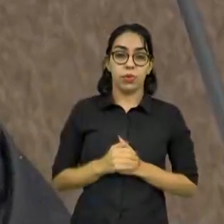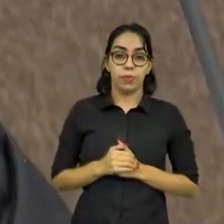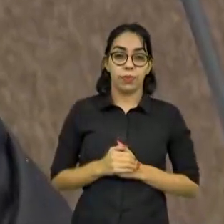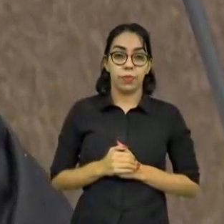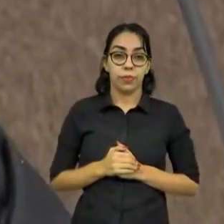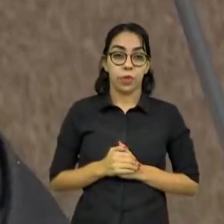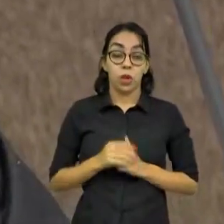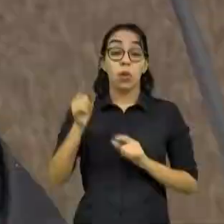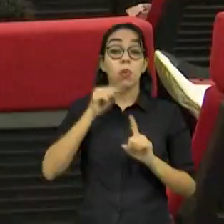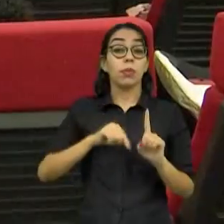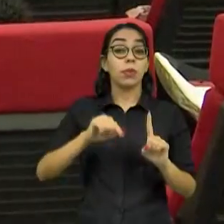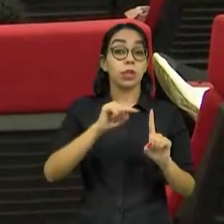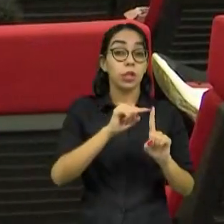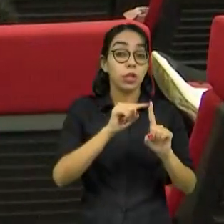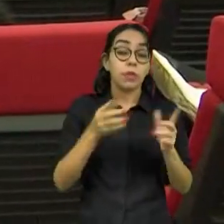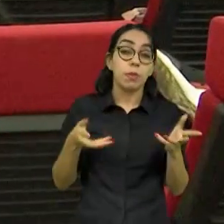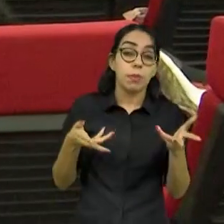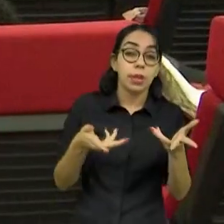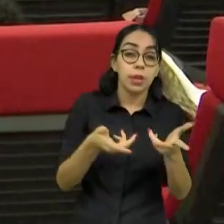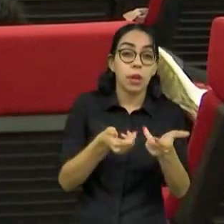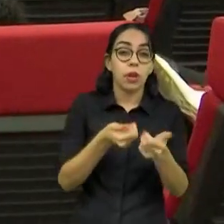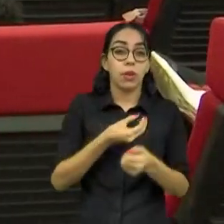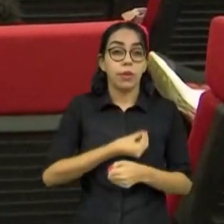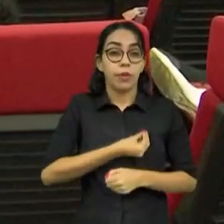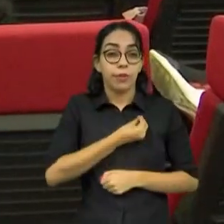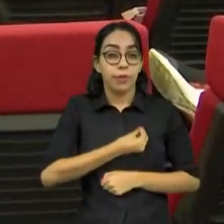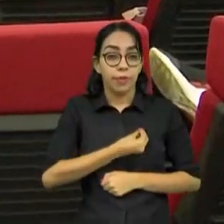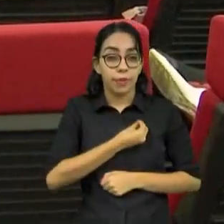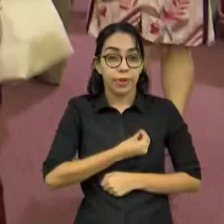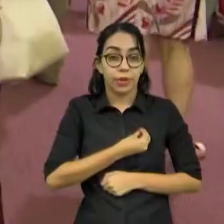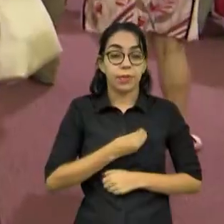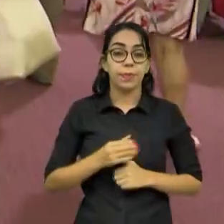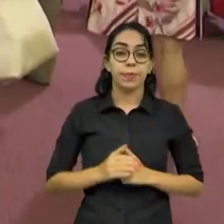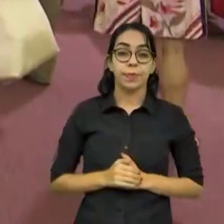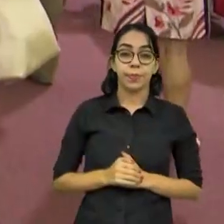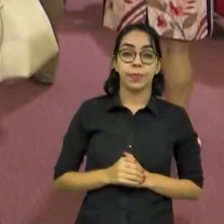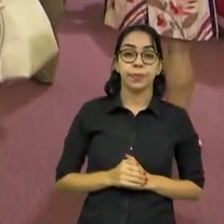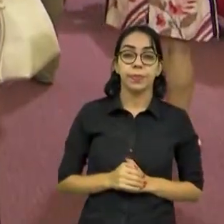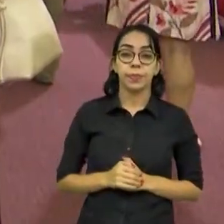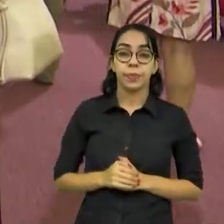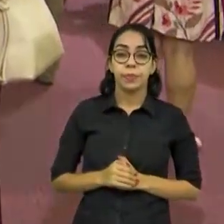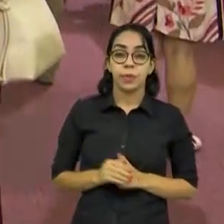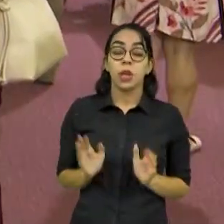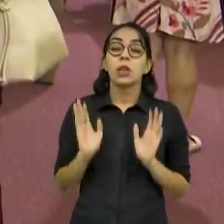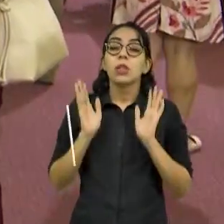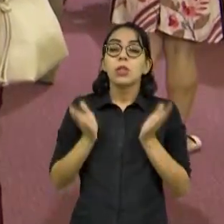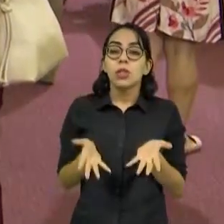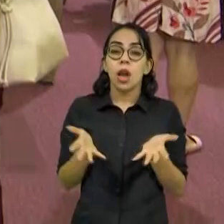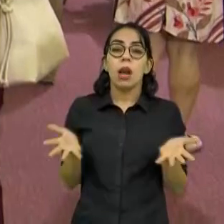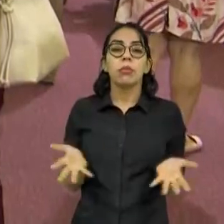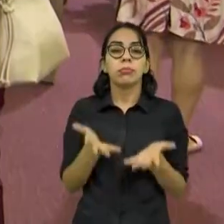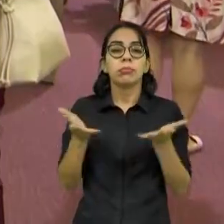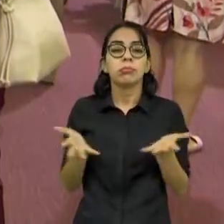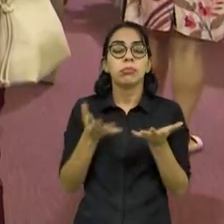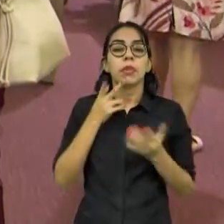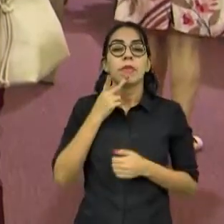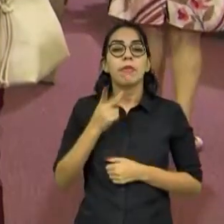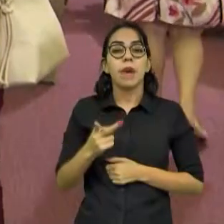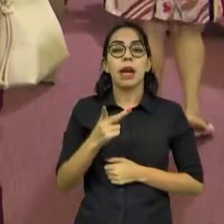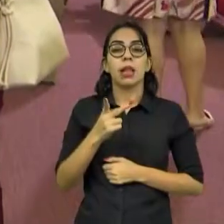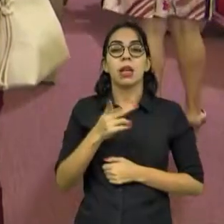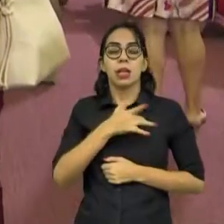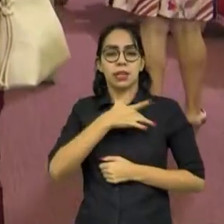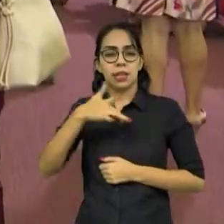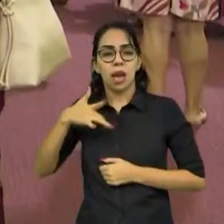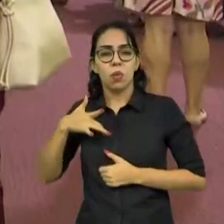na qualidade de vida das pessoas com transtornos mentais. Pensar saúde mental, a gente não fala só de saúde orgânica, de